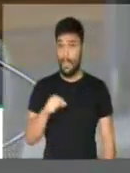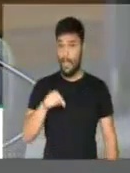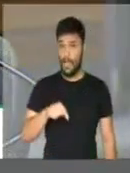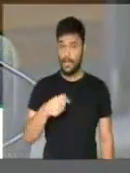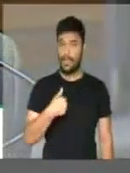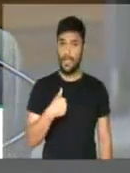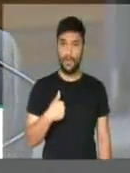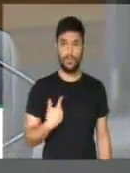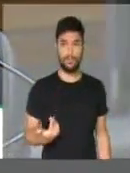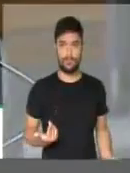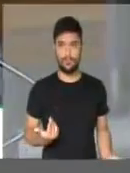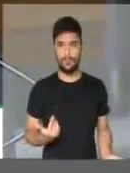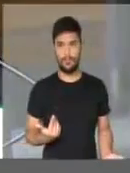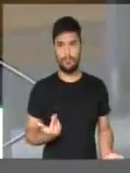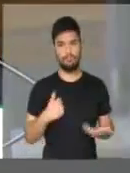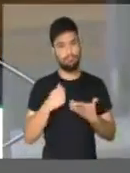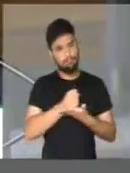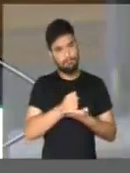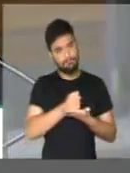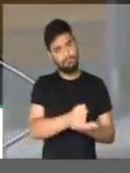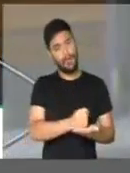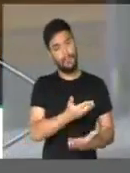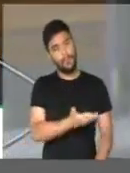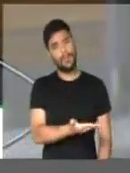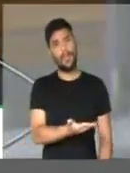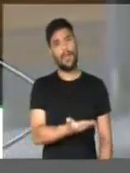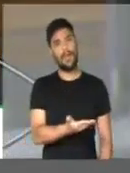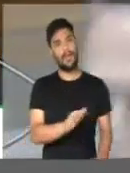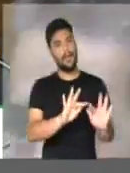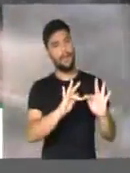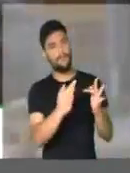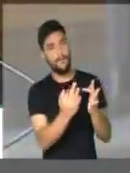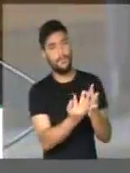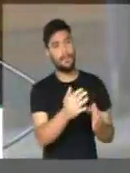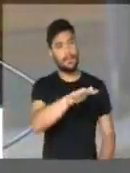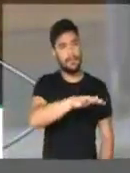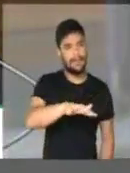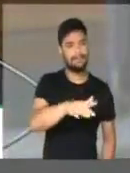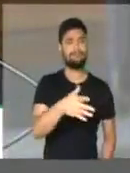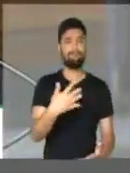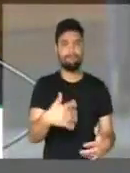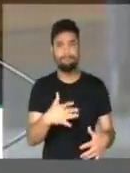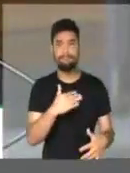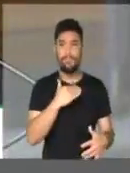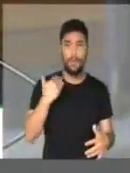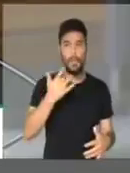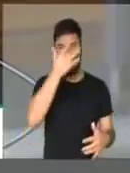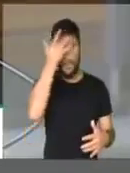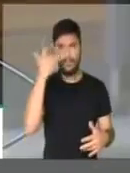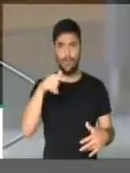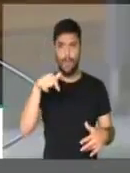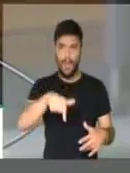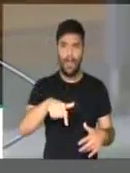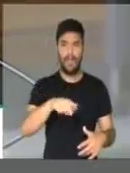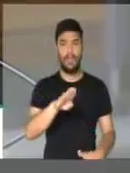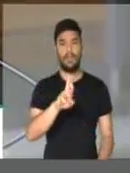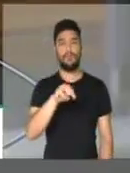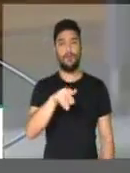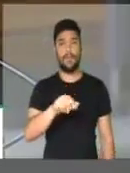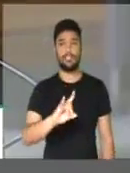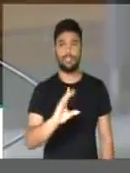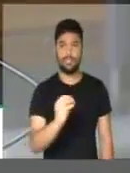desta tribuna me solidarizar com todas as famílias que perderam os seus membros lá os